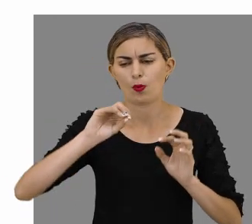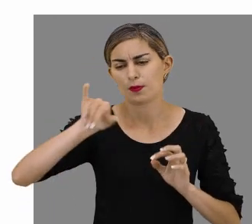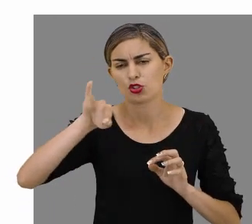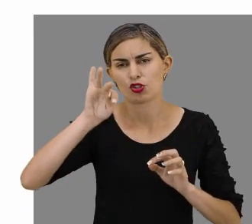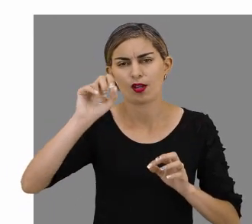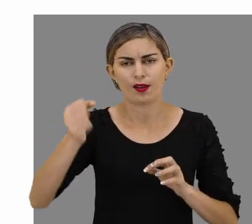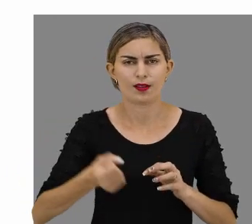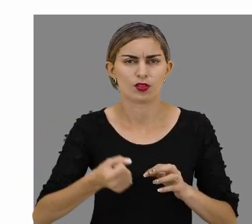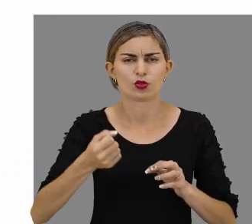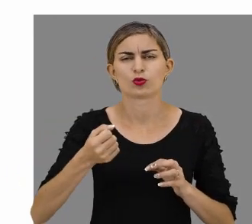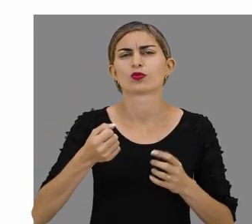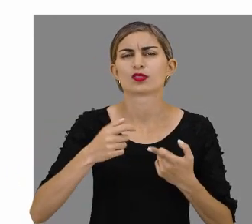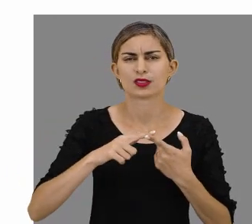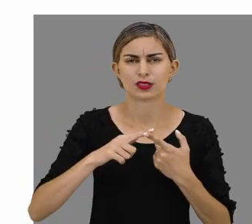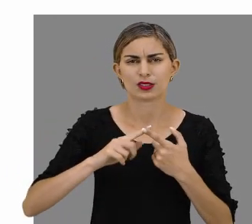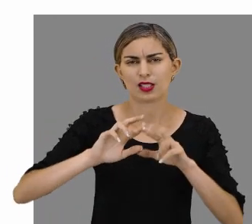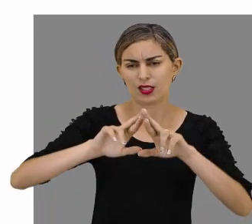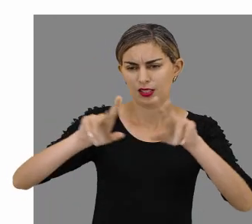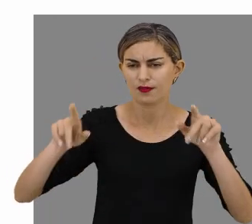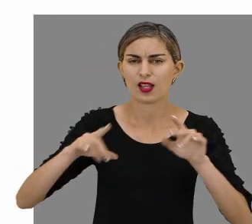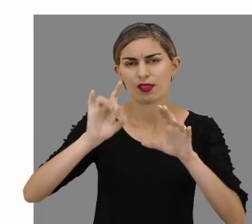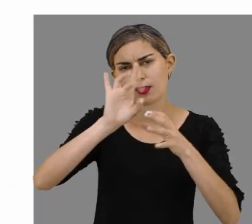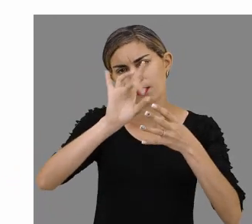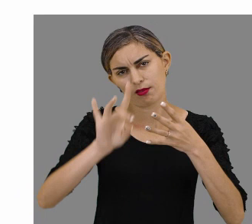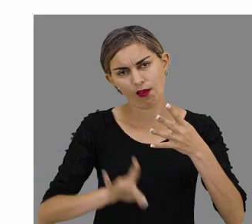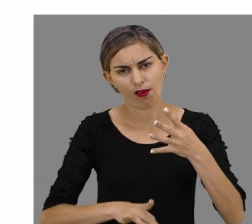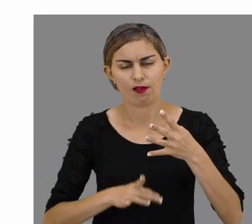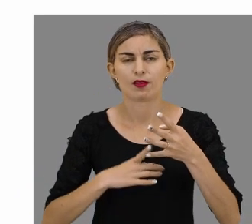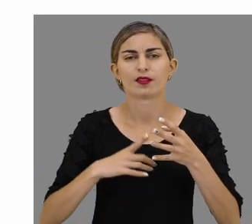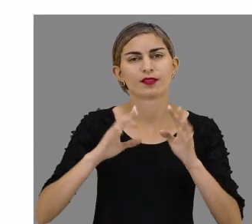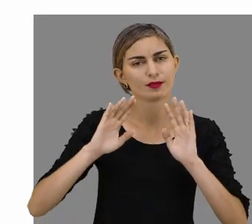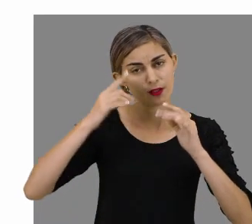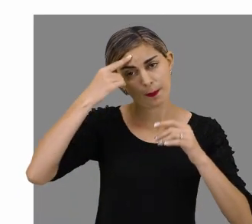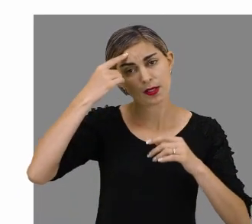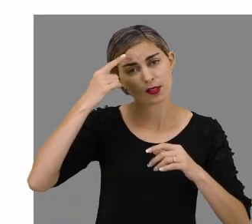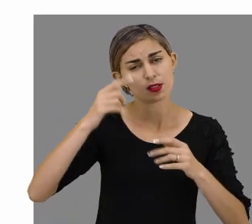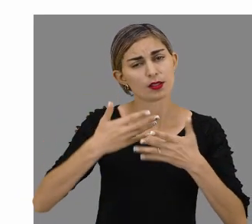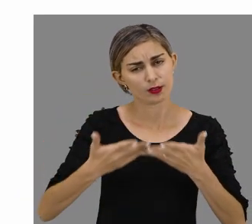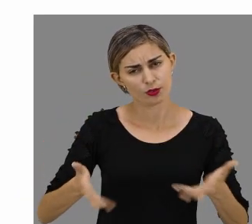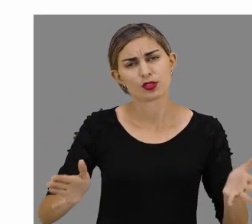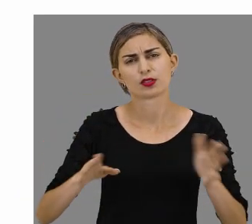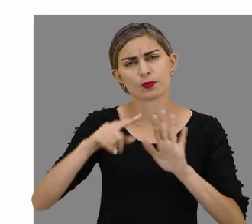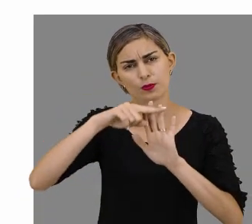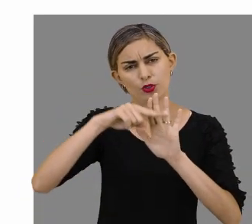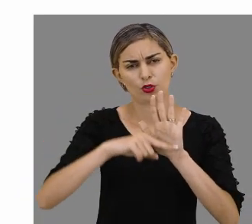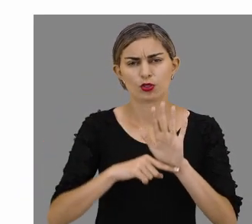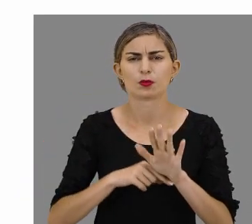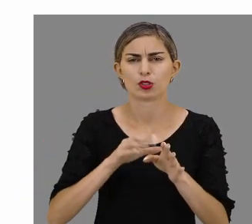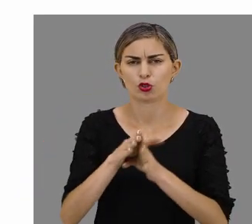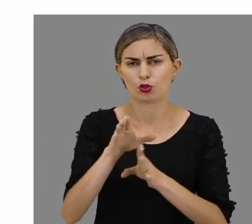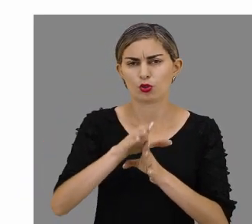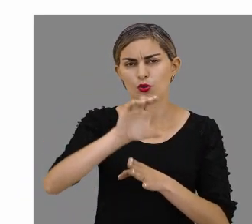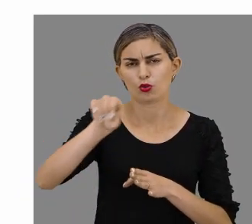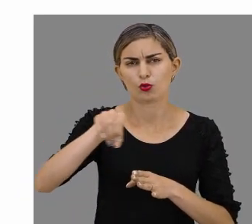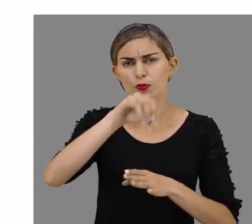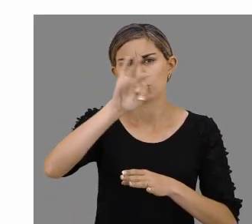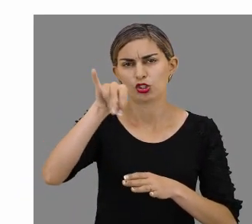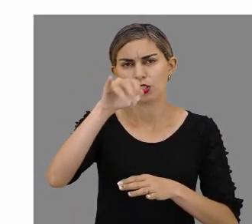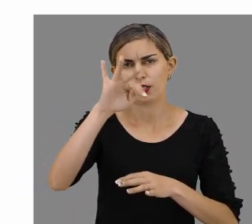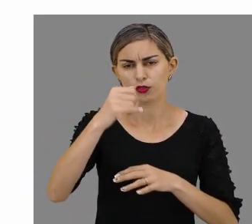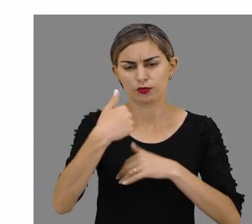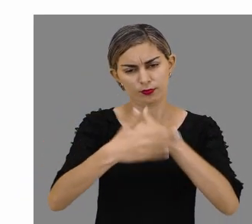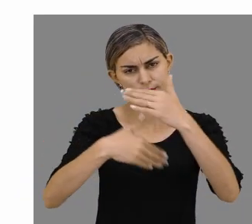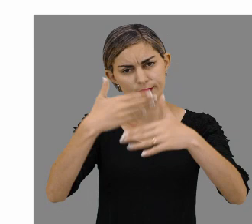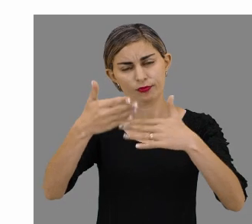de objetos e abstrair diversos detalhes. Foi pensando assim que a programação orientada a objetos